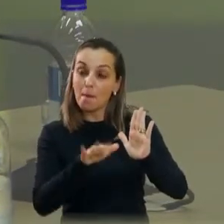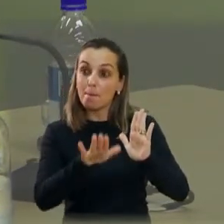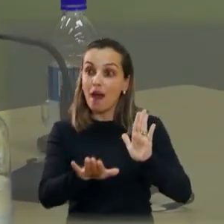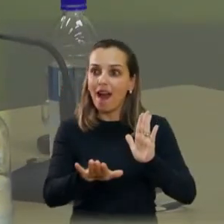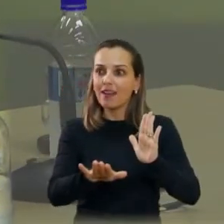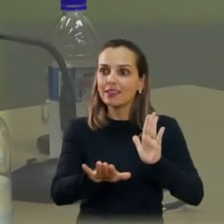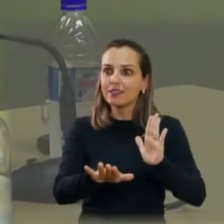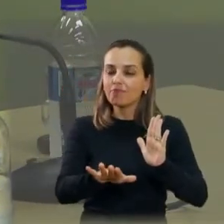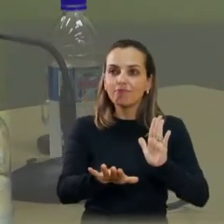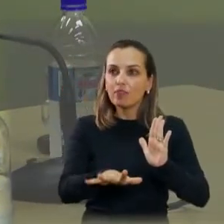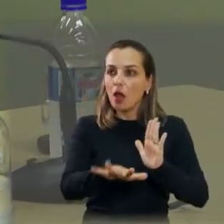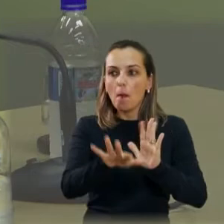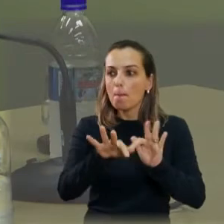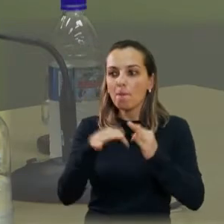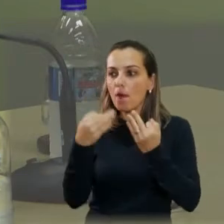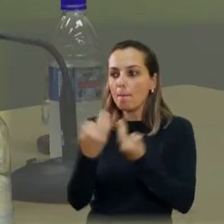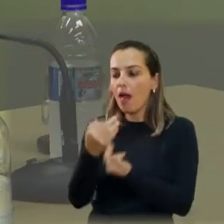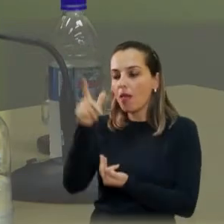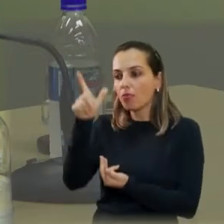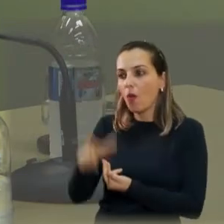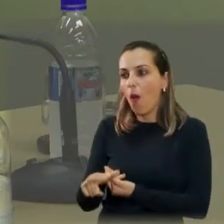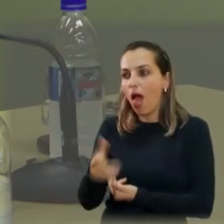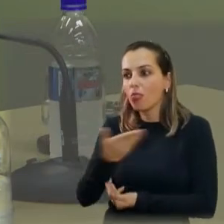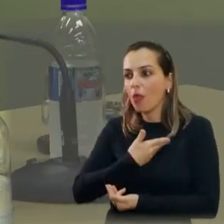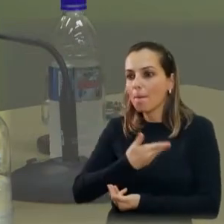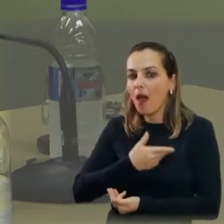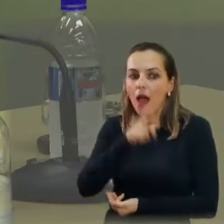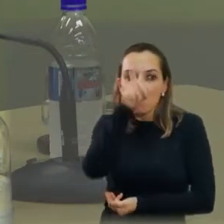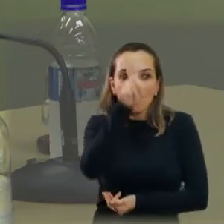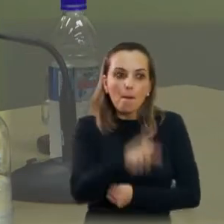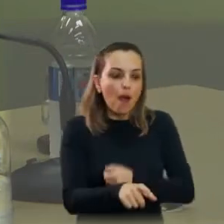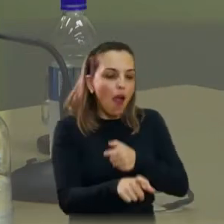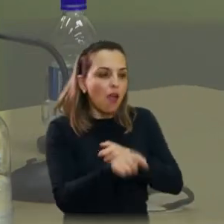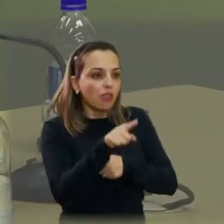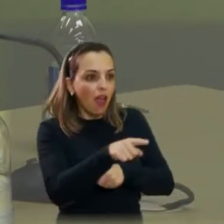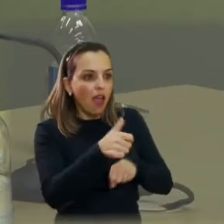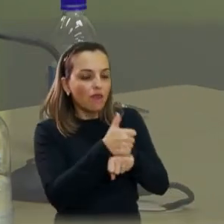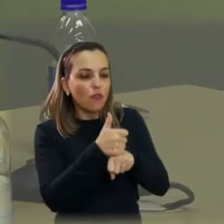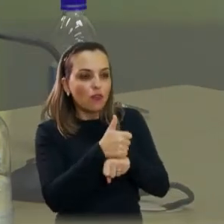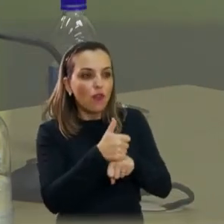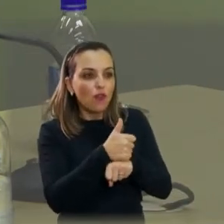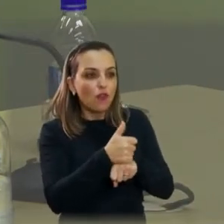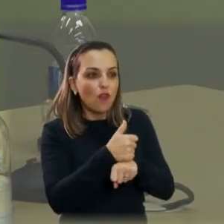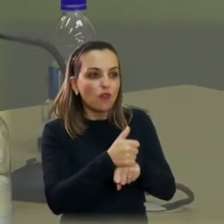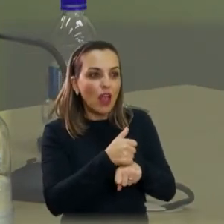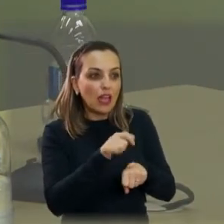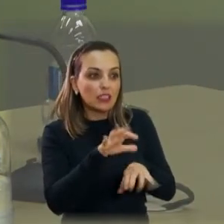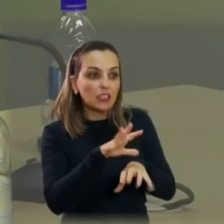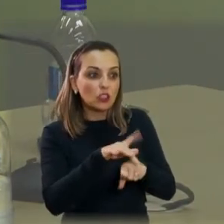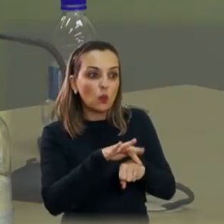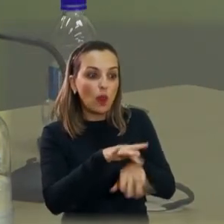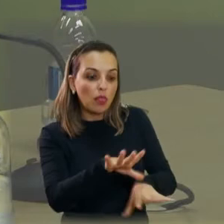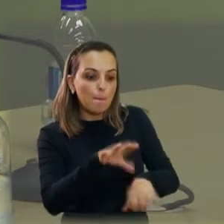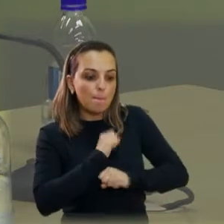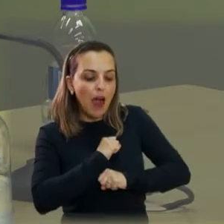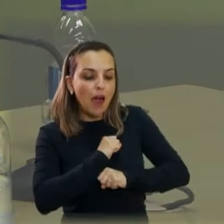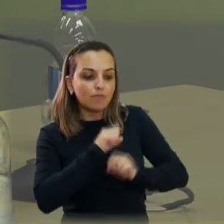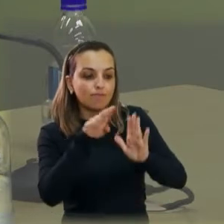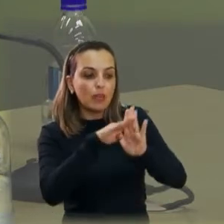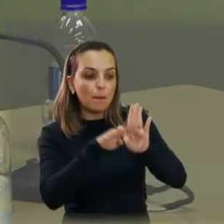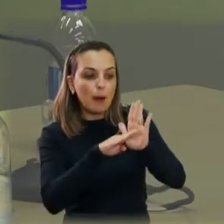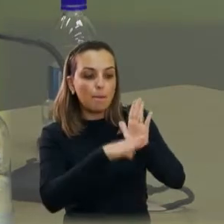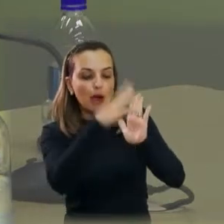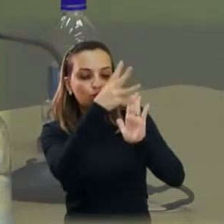de um funcionário positiva, um funcionário positiva, e aí é derrubado toda a escala. E quando a gente procura